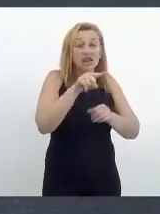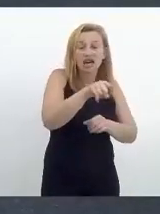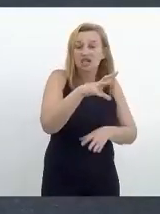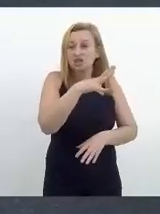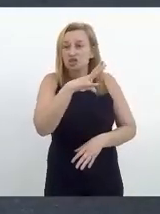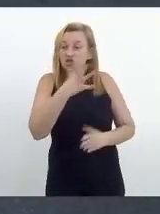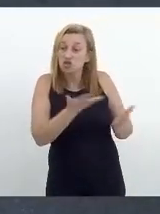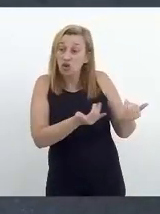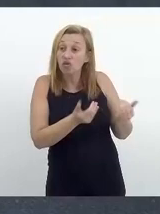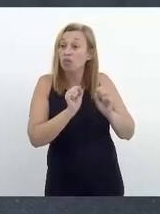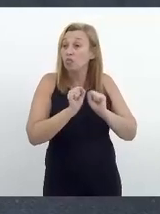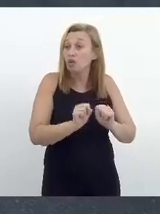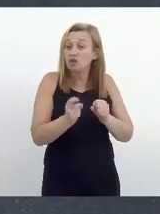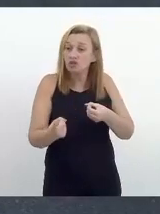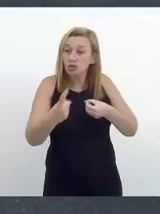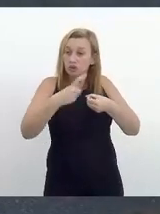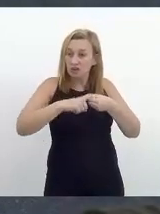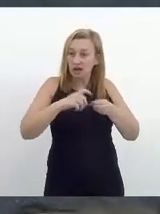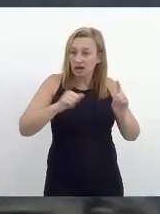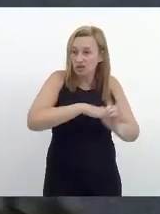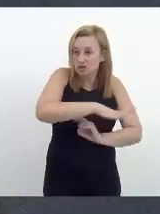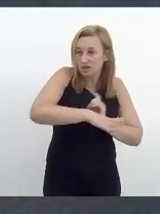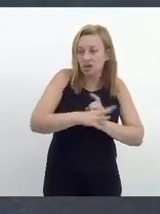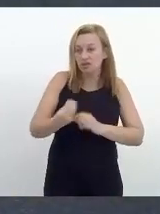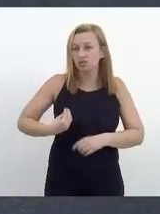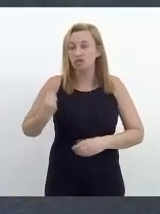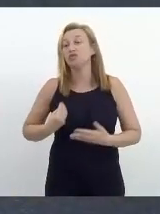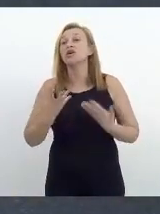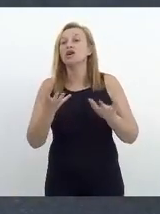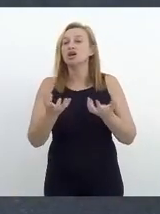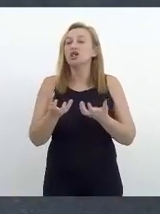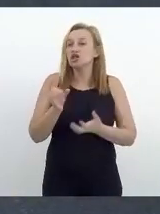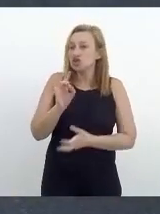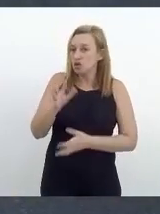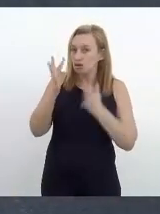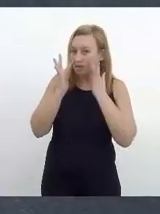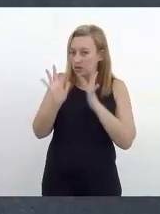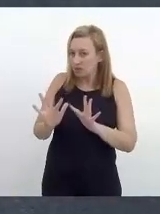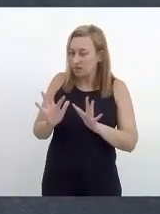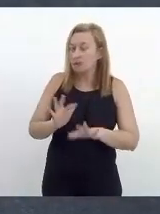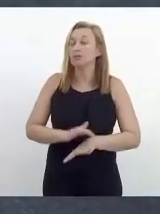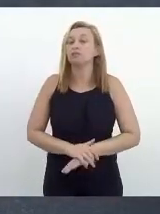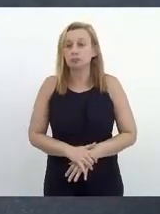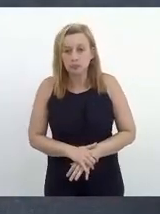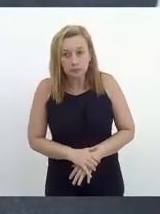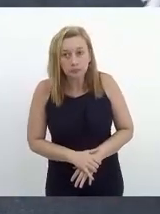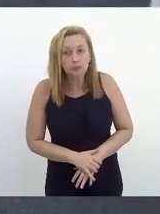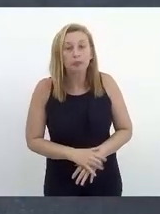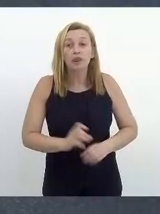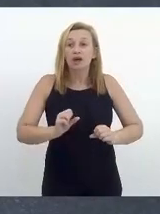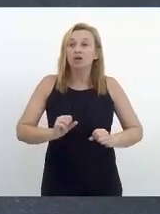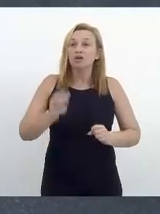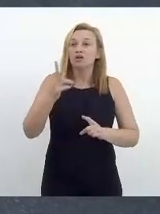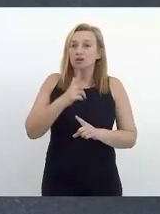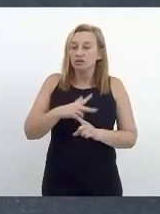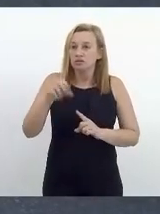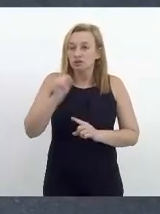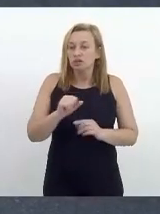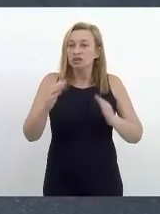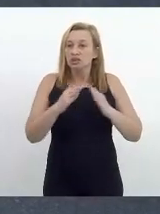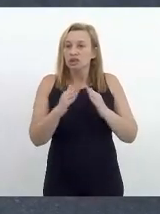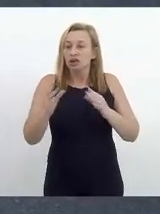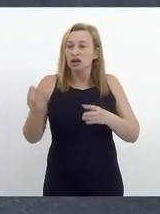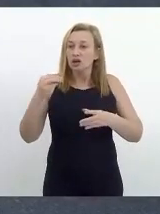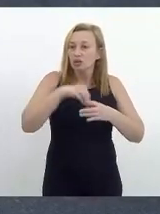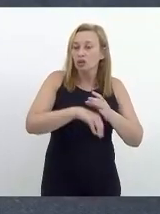jovens possam voltar ao convívio social. Então eu queria fazer apenas essa observação, porque foi uma conquista dessa casa, incluir o